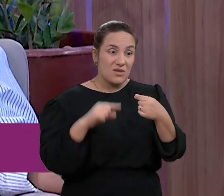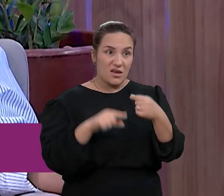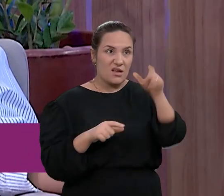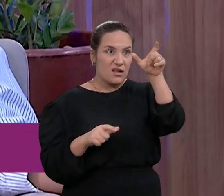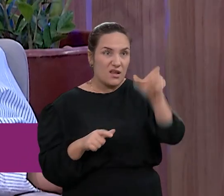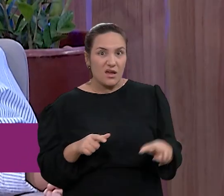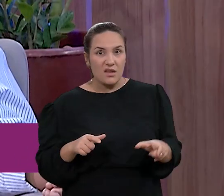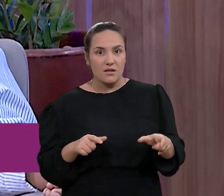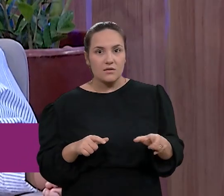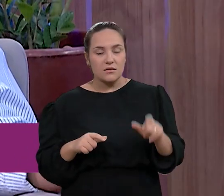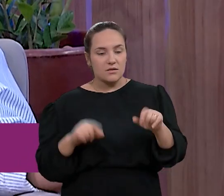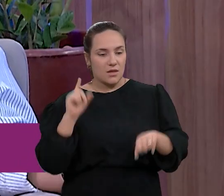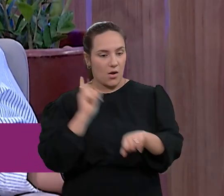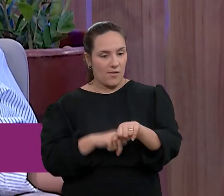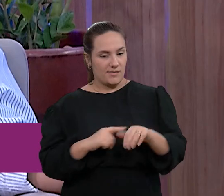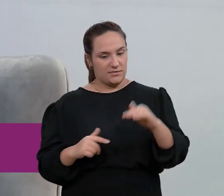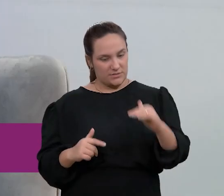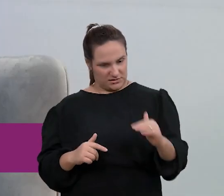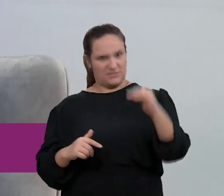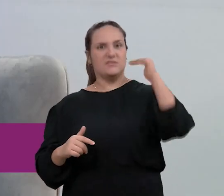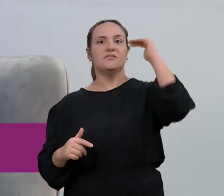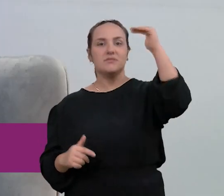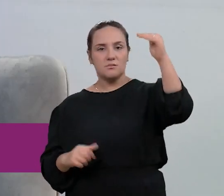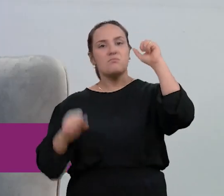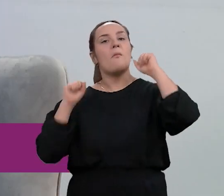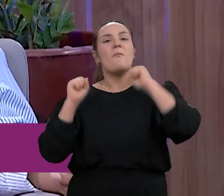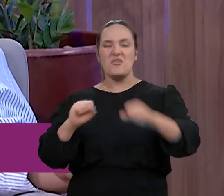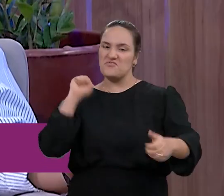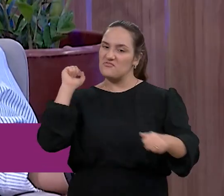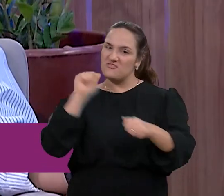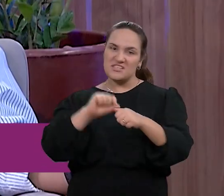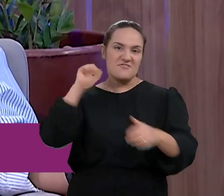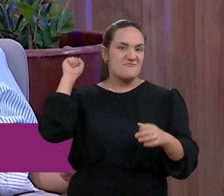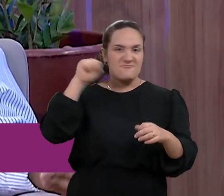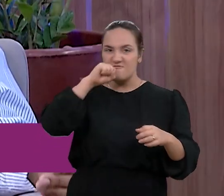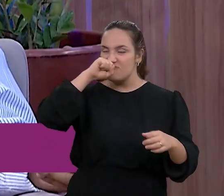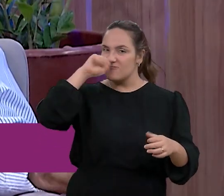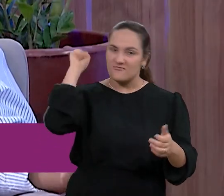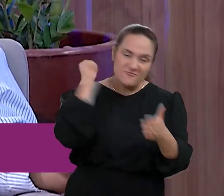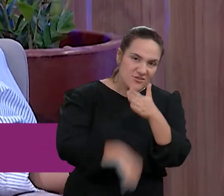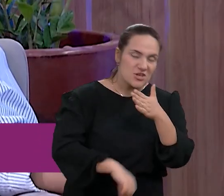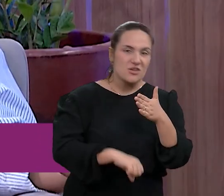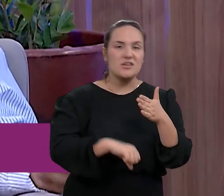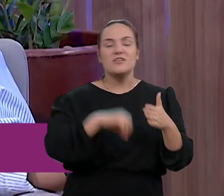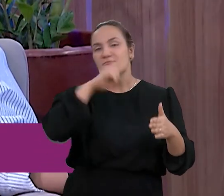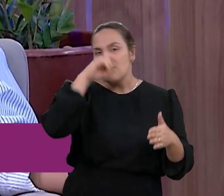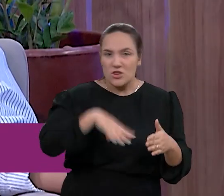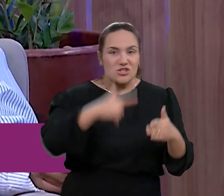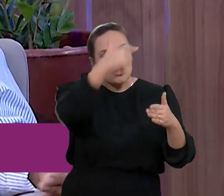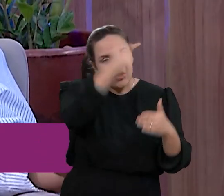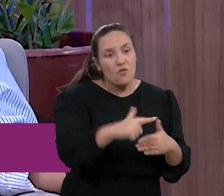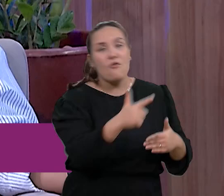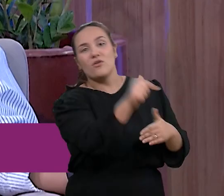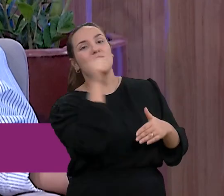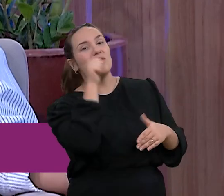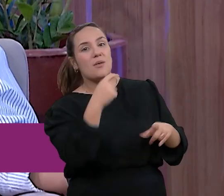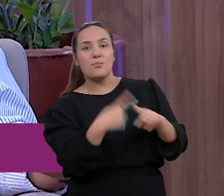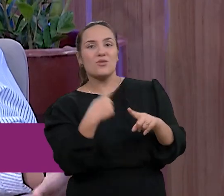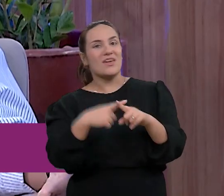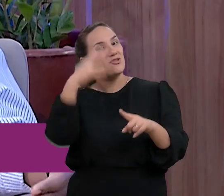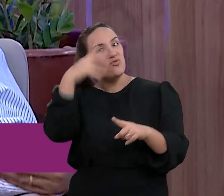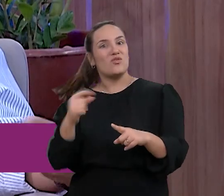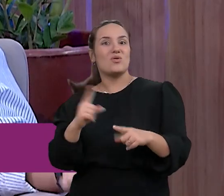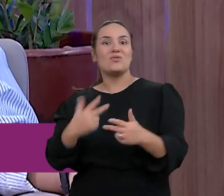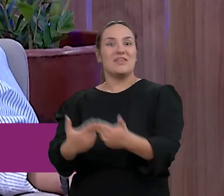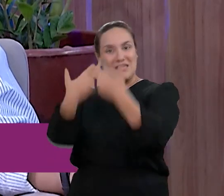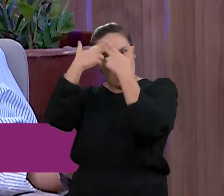chance desse menino quando crescer reificar a violência com a outra mulher é muito grande porque se essa elaboração da violência não é feita com no